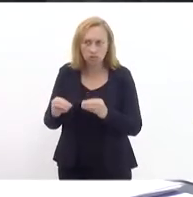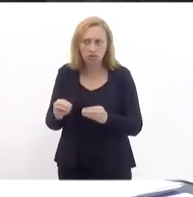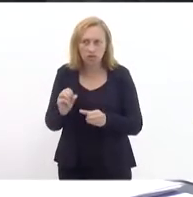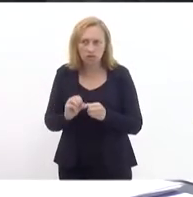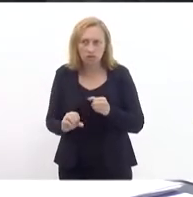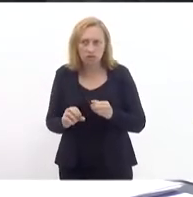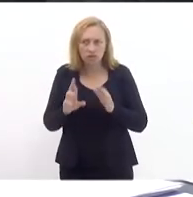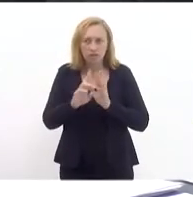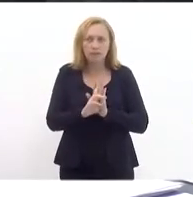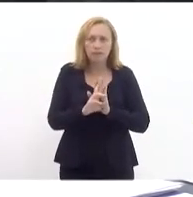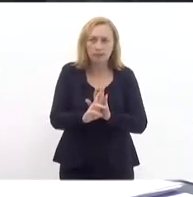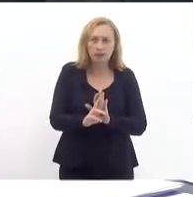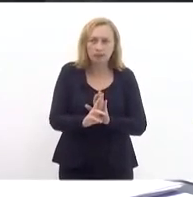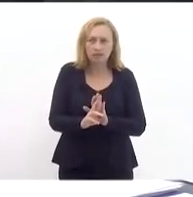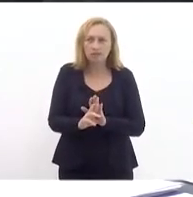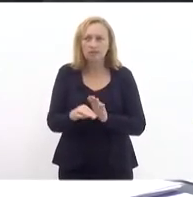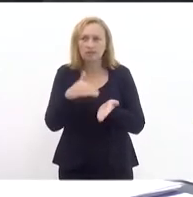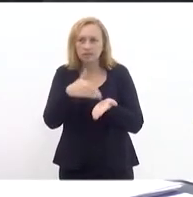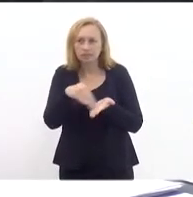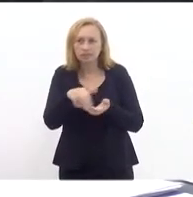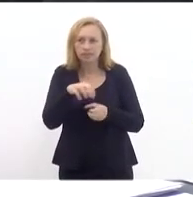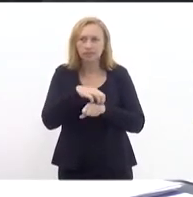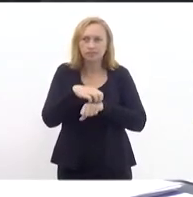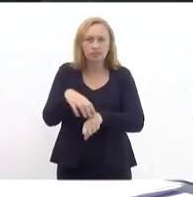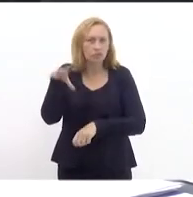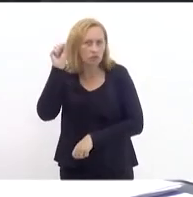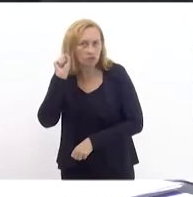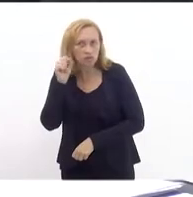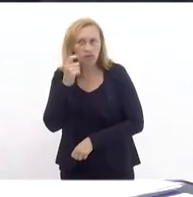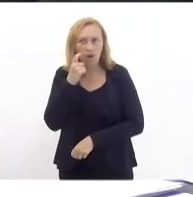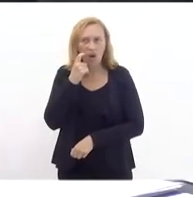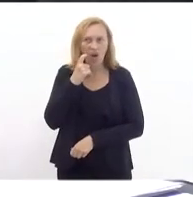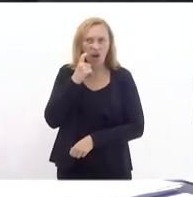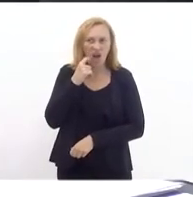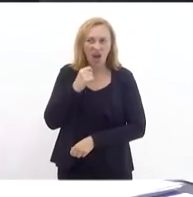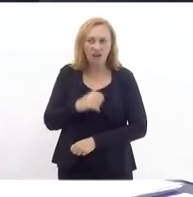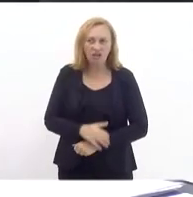à representante da Secretaria de Transporte, não ouviu?